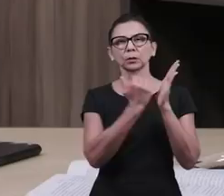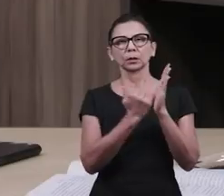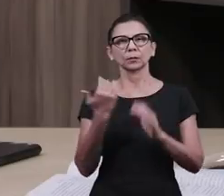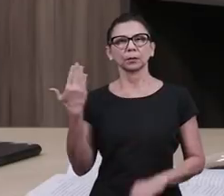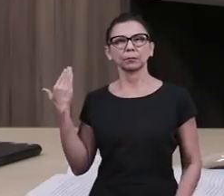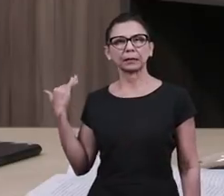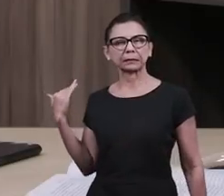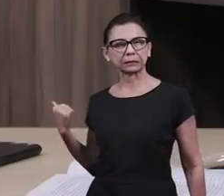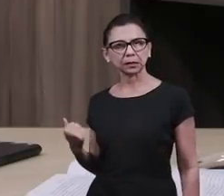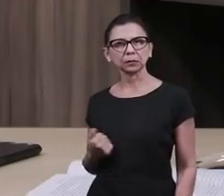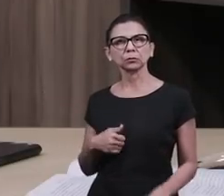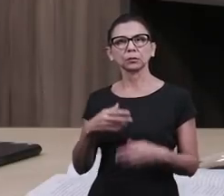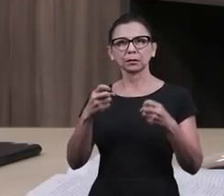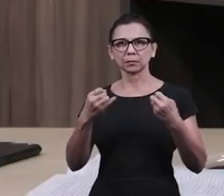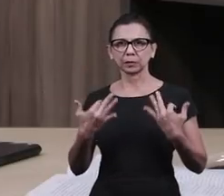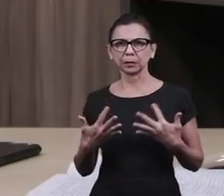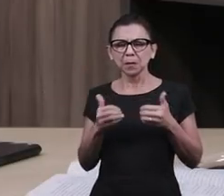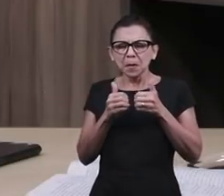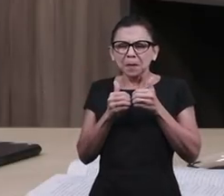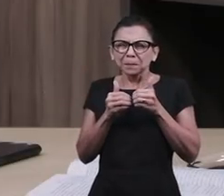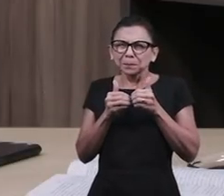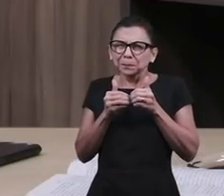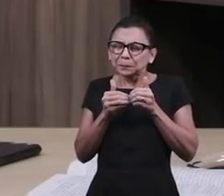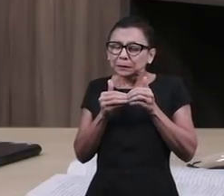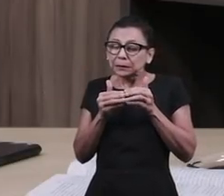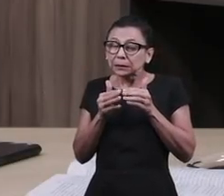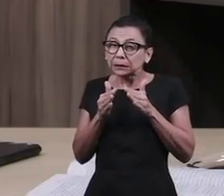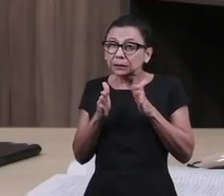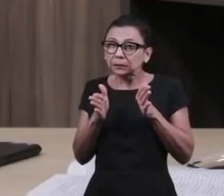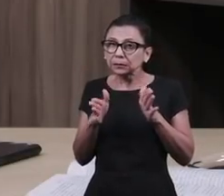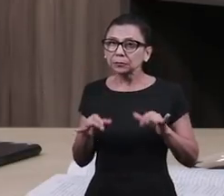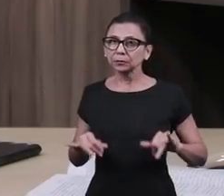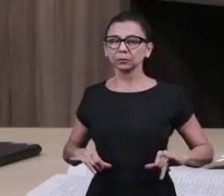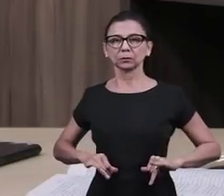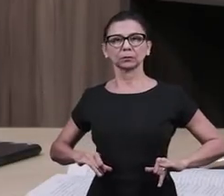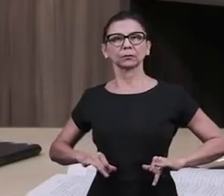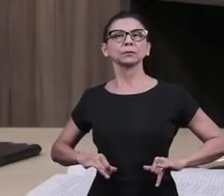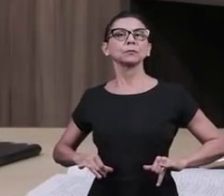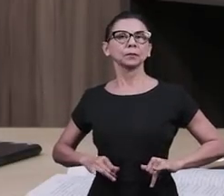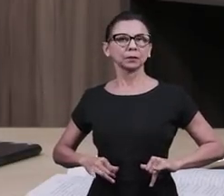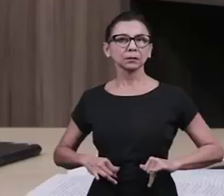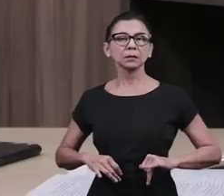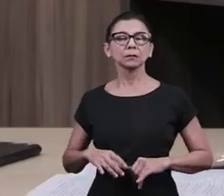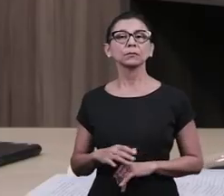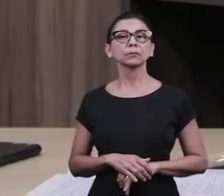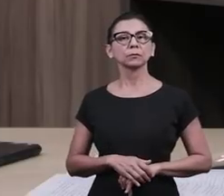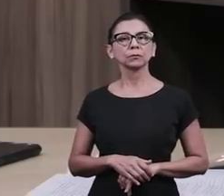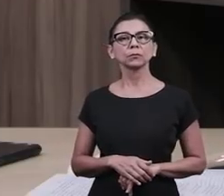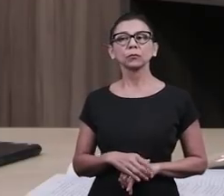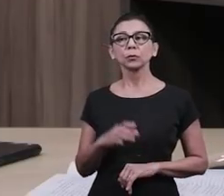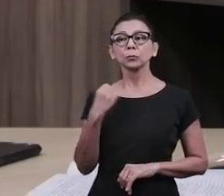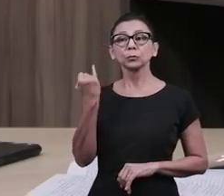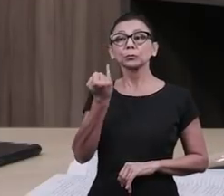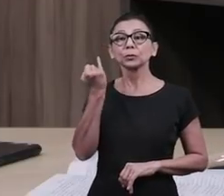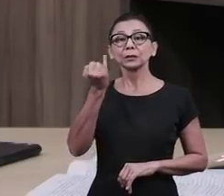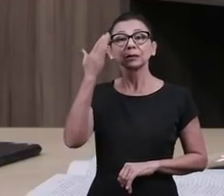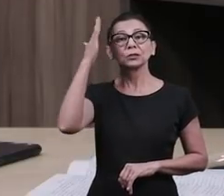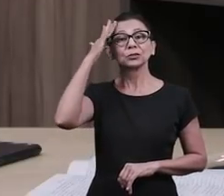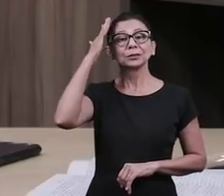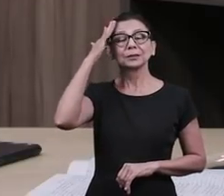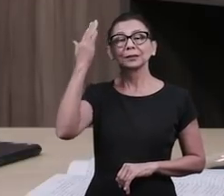sobre o princípio das dores como uma informação preciosíssima no sentido de entendermos o momento que nós estamos